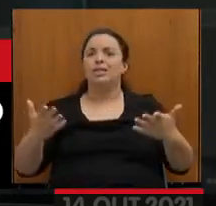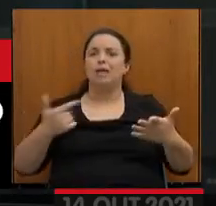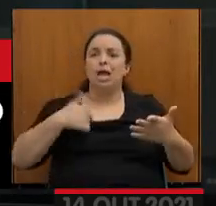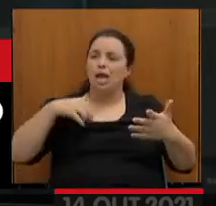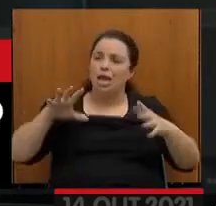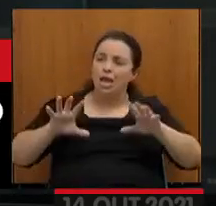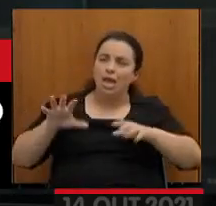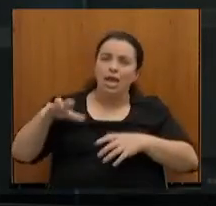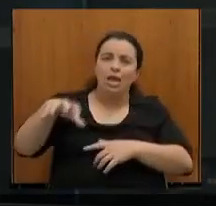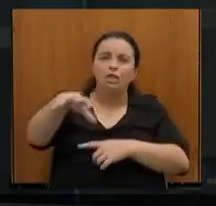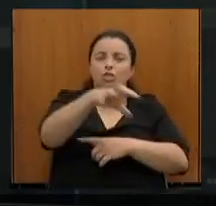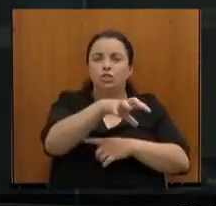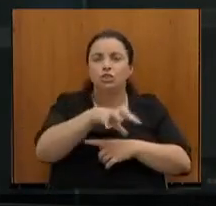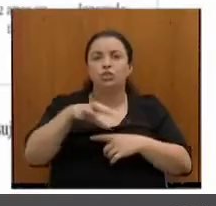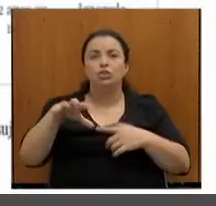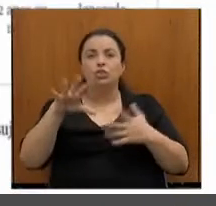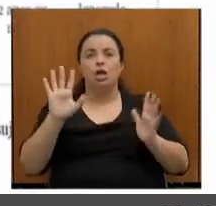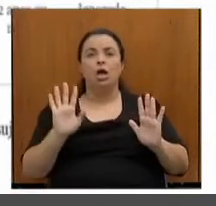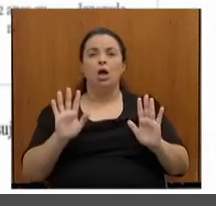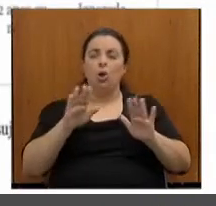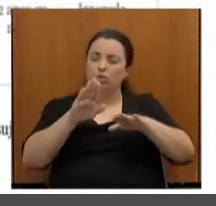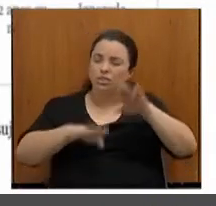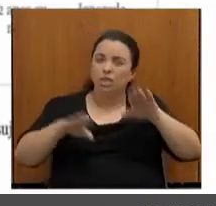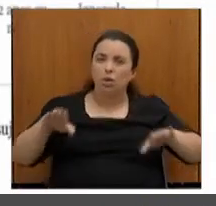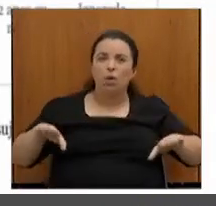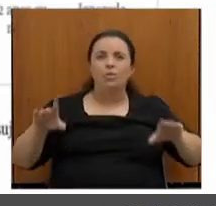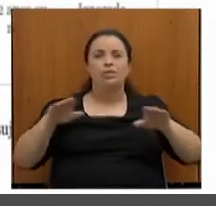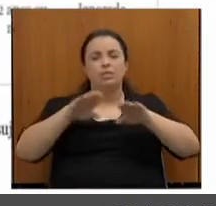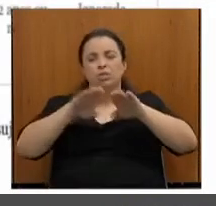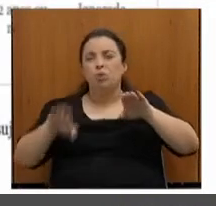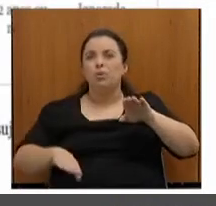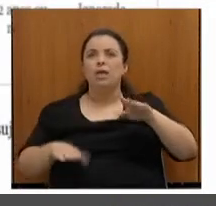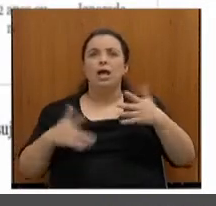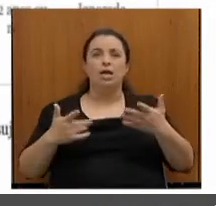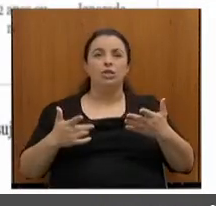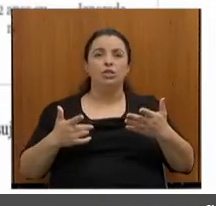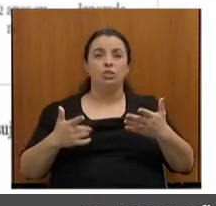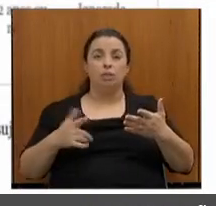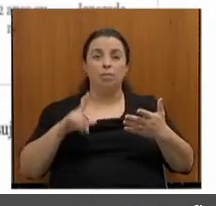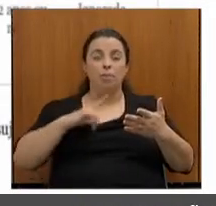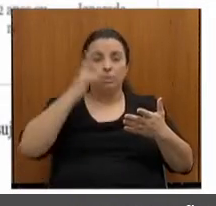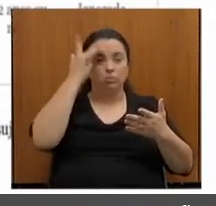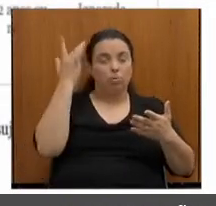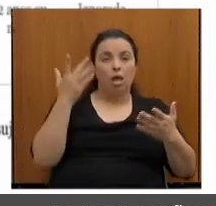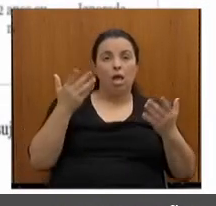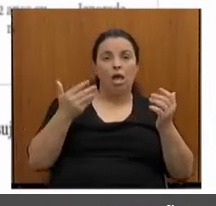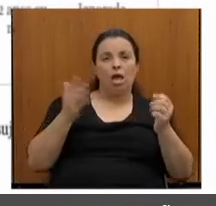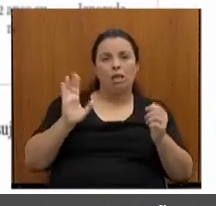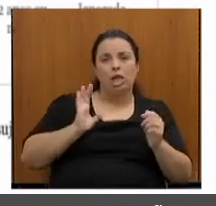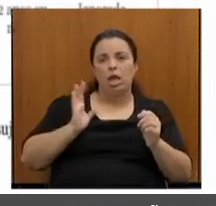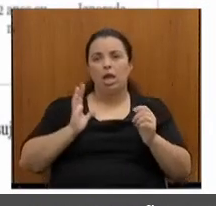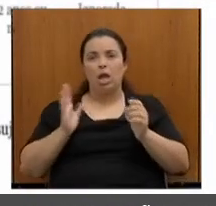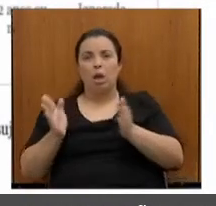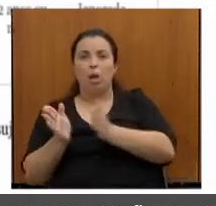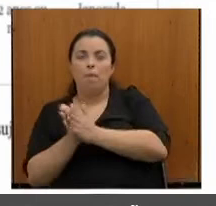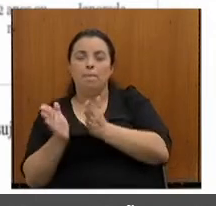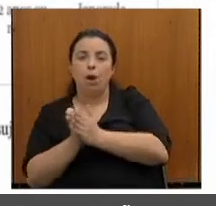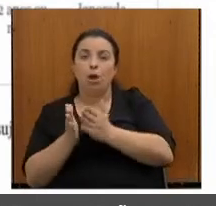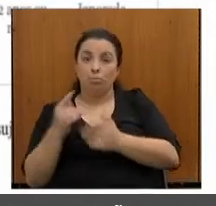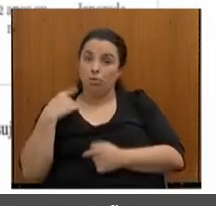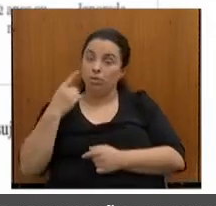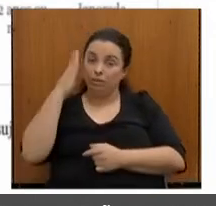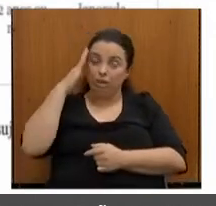região, novamente, em termos de posição social, quando a gente sabe que a mortalidade afeta muito mais